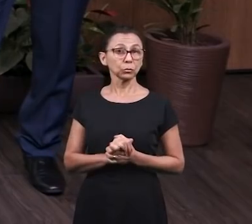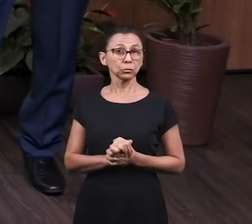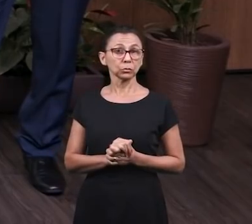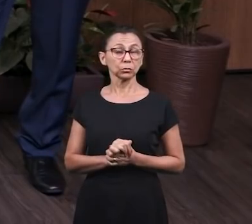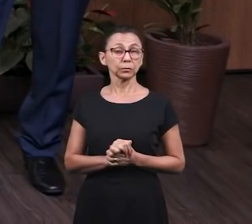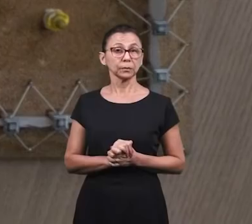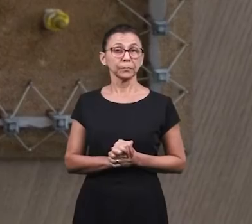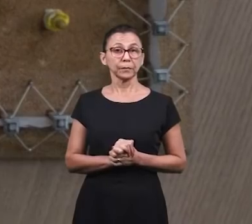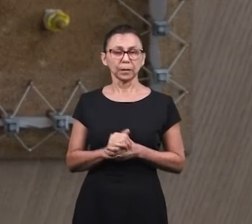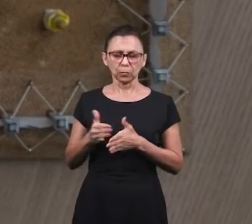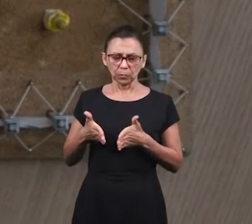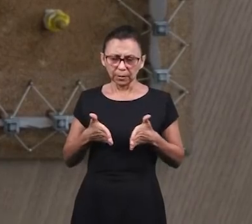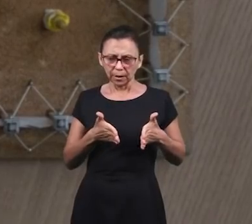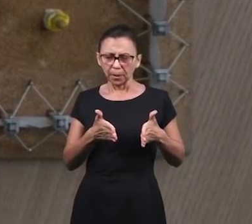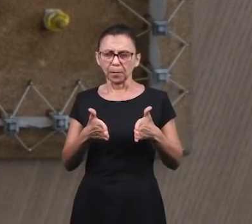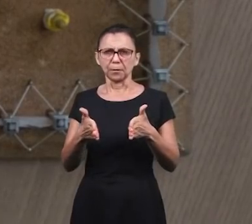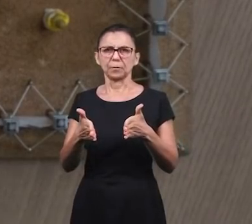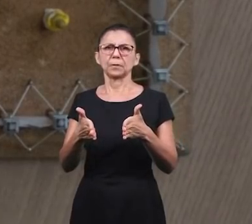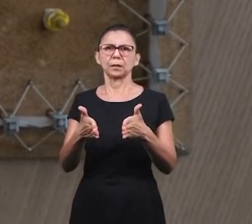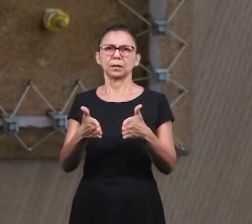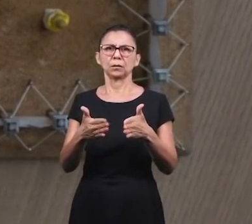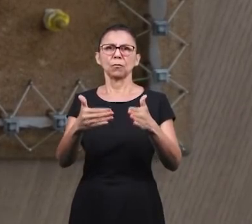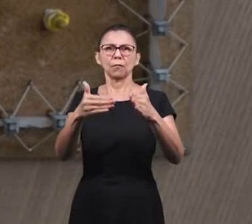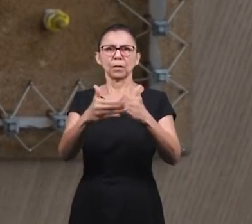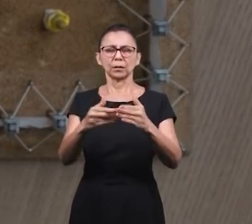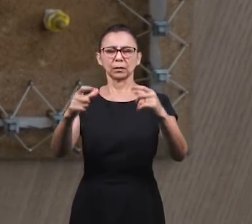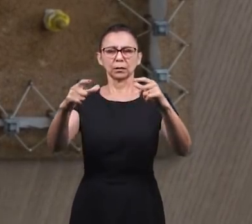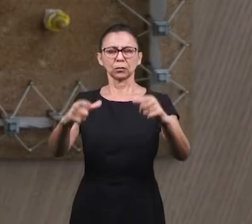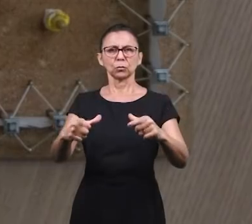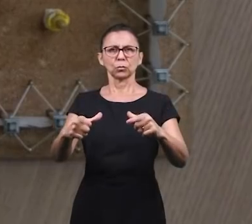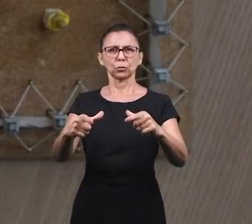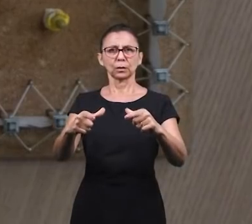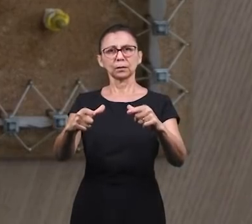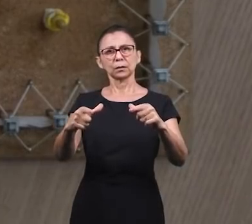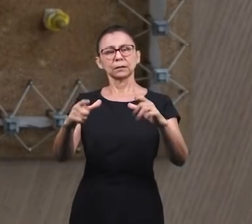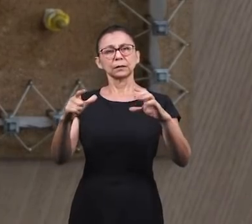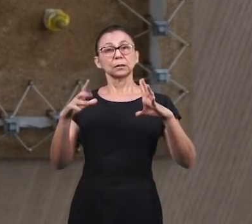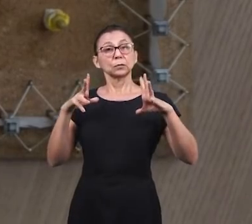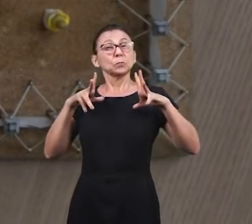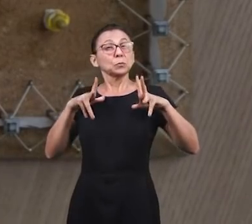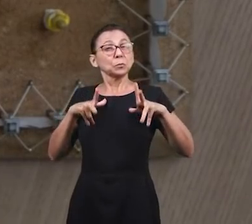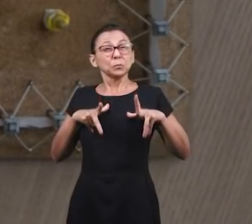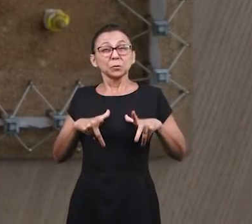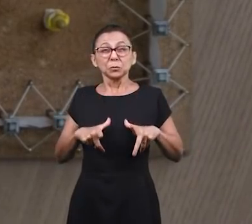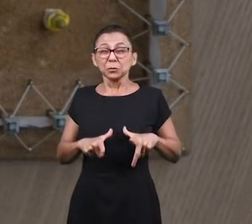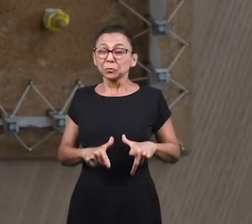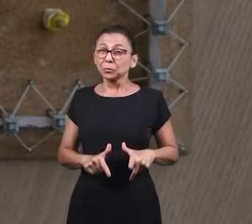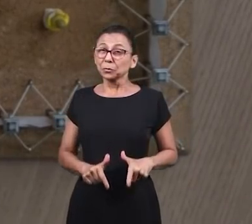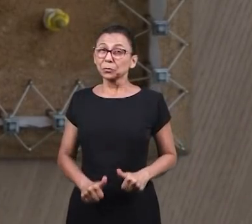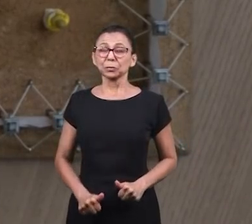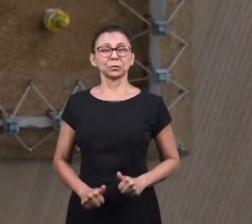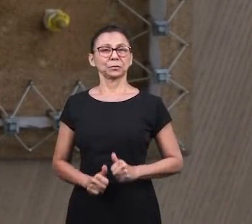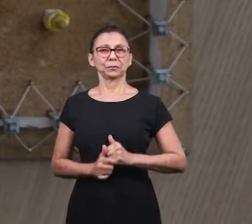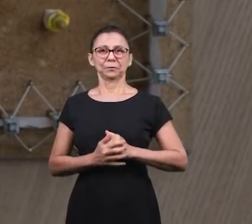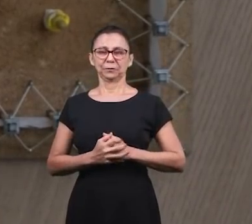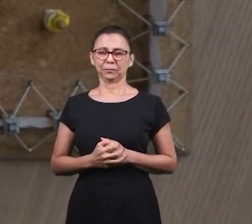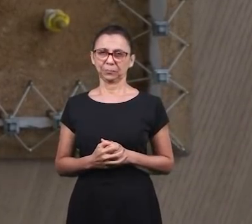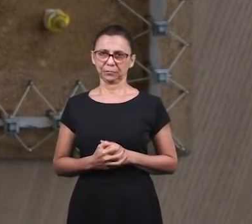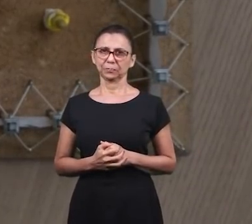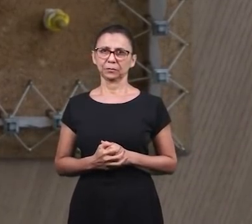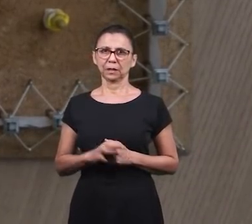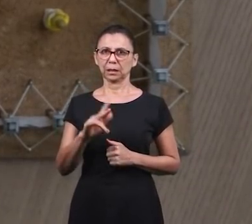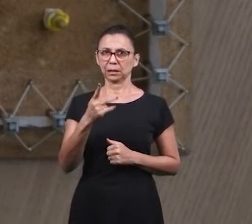Santo dos Santos, tudo isso era profético. O texto que lemos em Hebreus fala